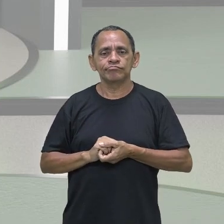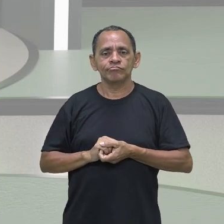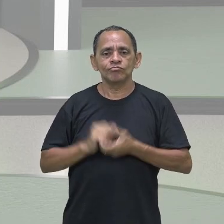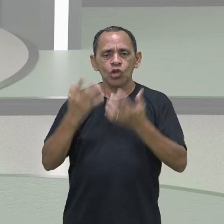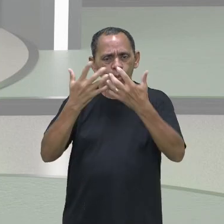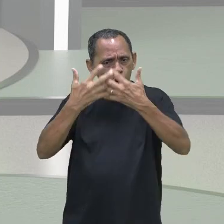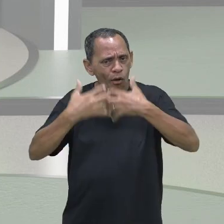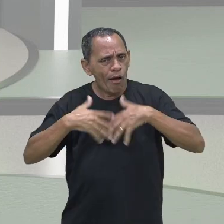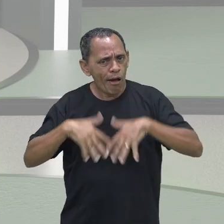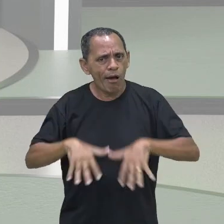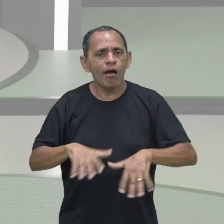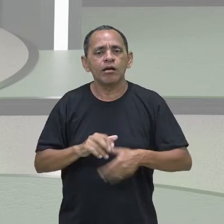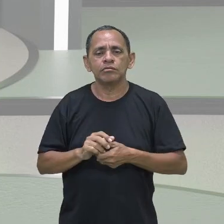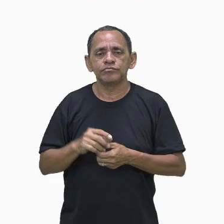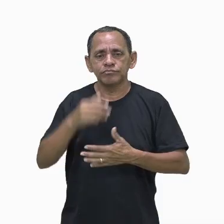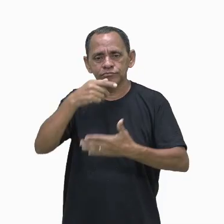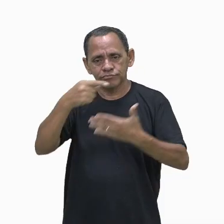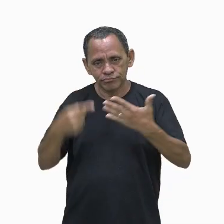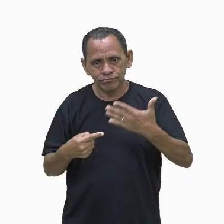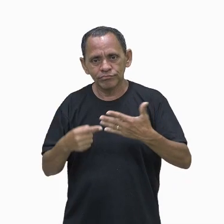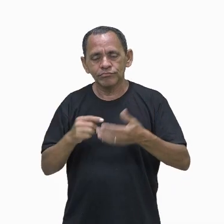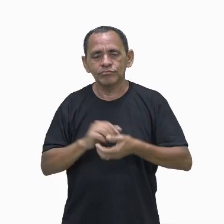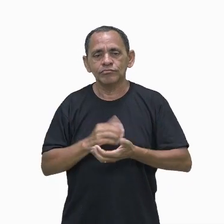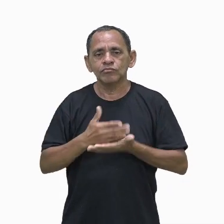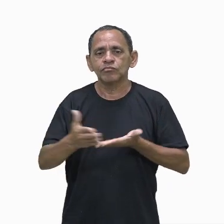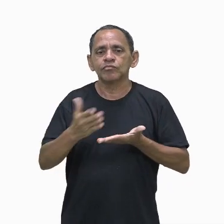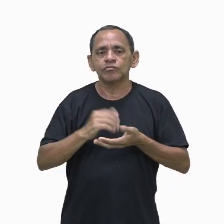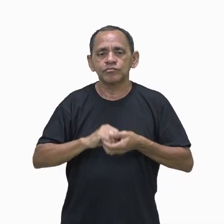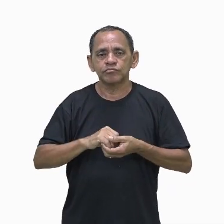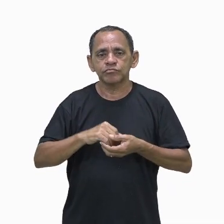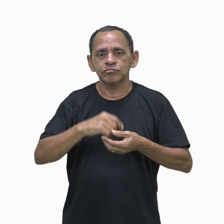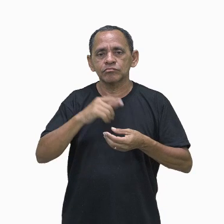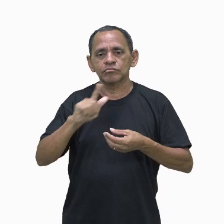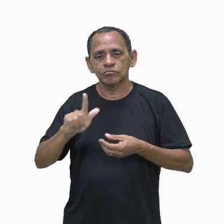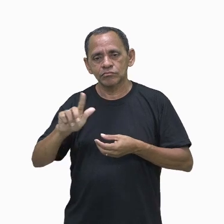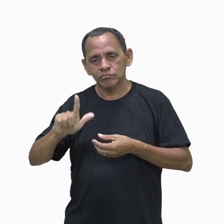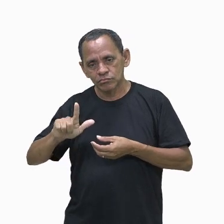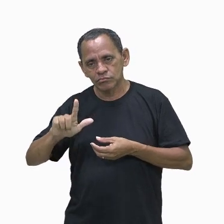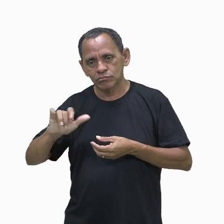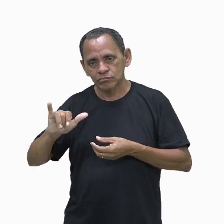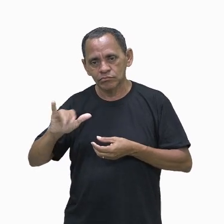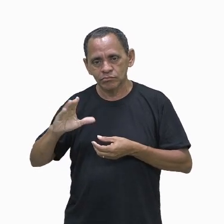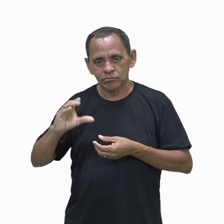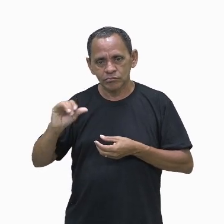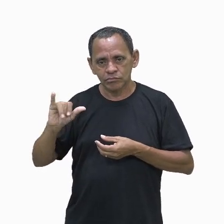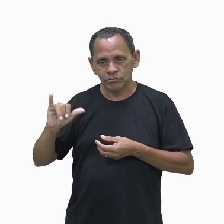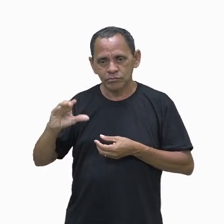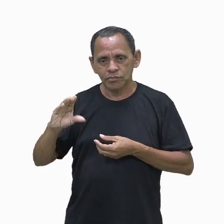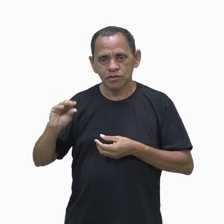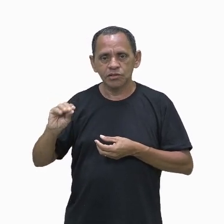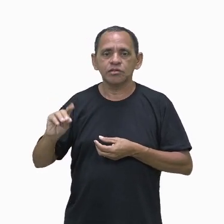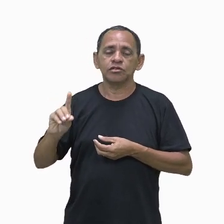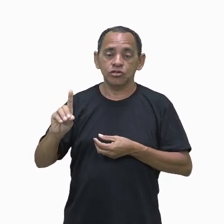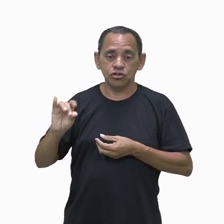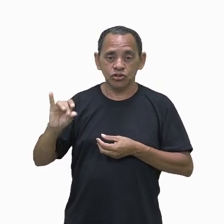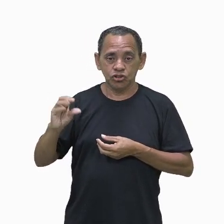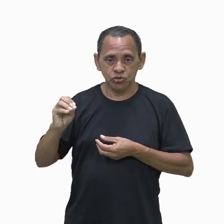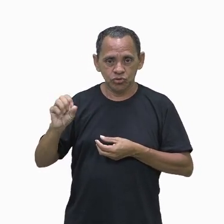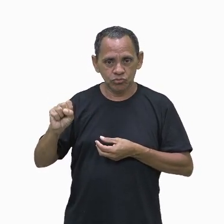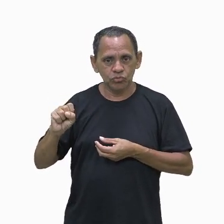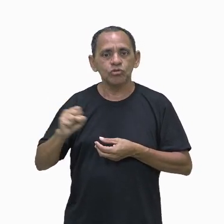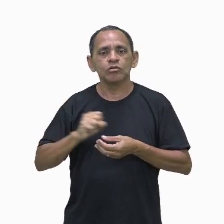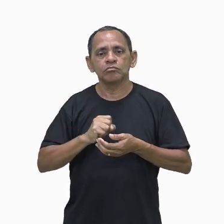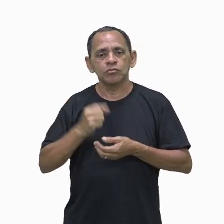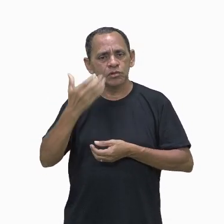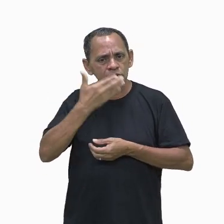aí com os glicídios. Glicídios, também chamados de carboidratos ou açúcares, mas também chamados de